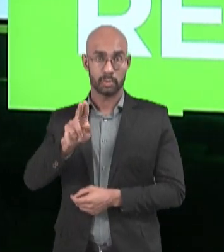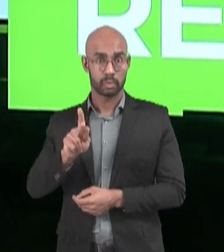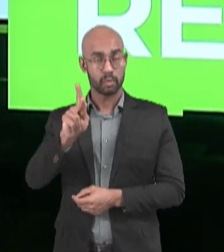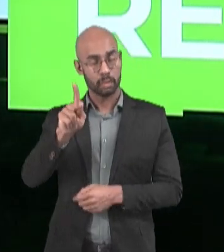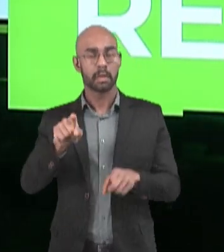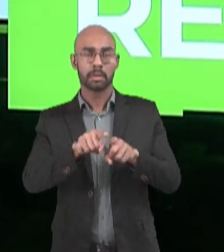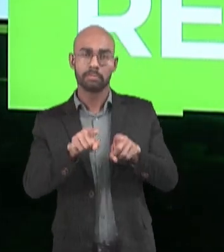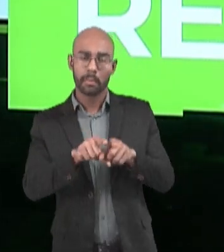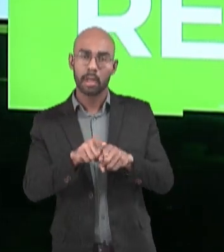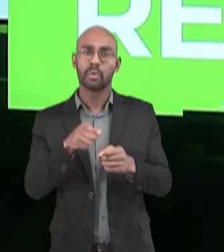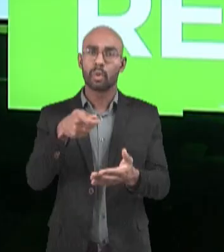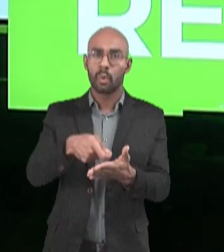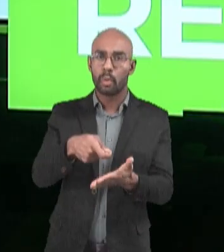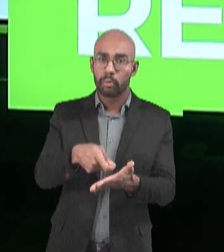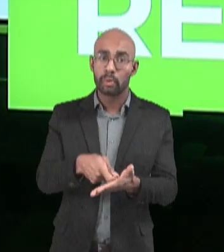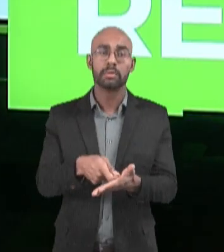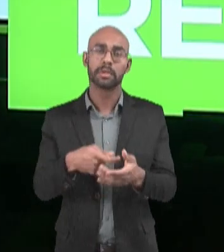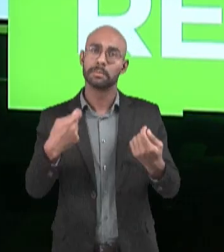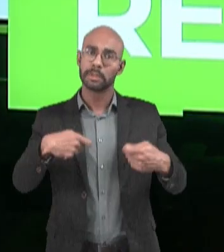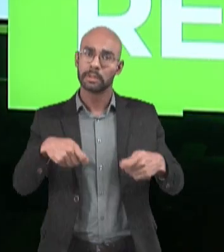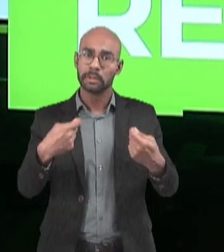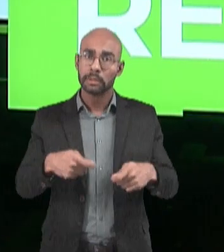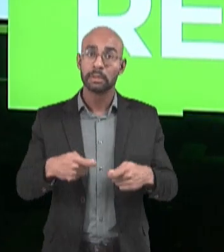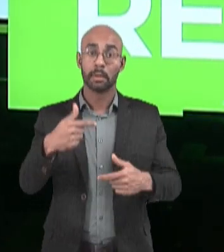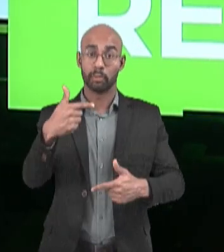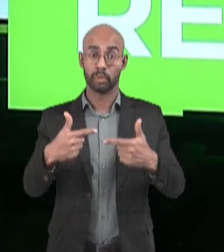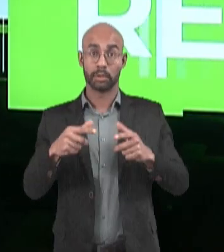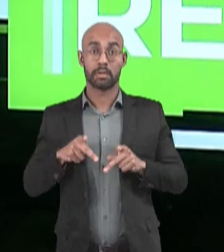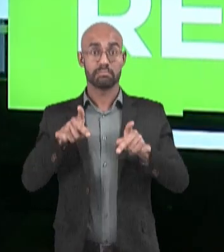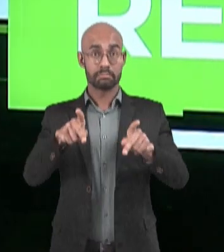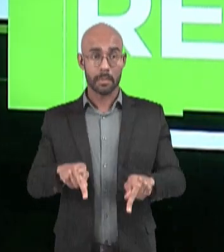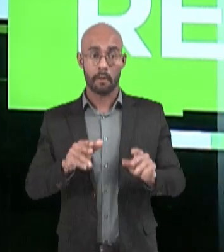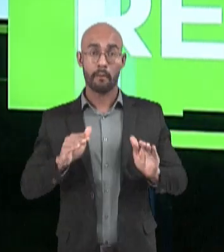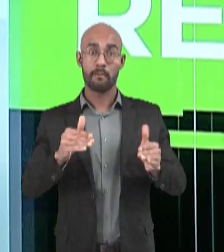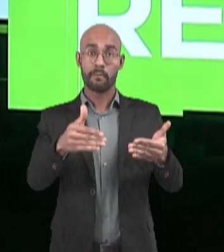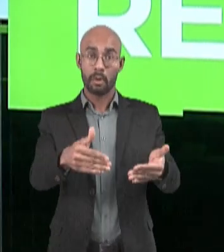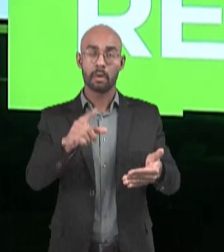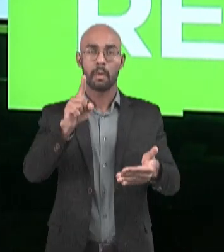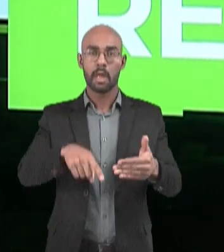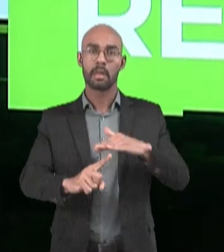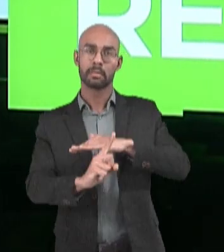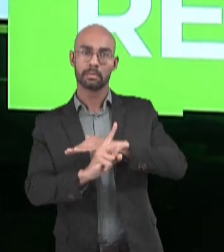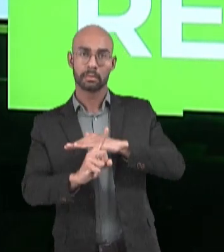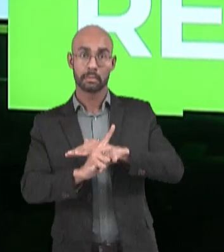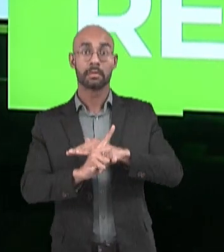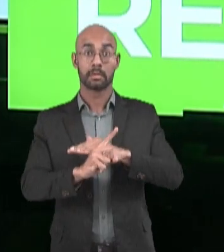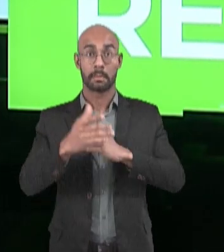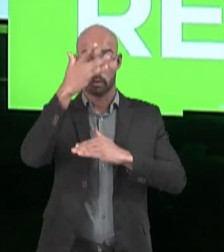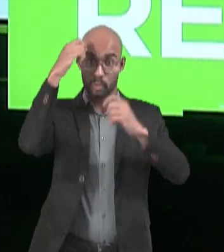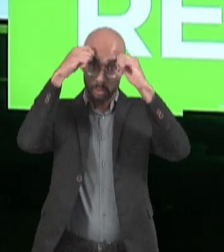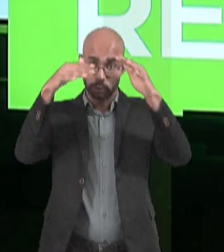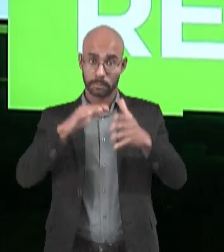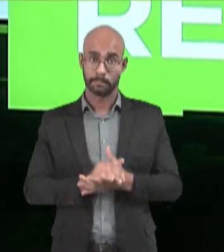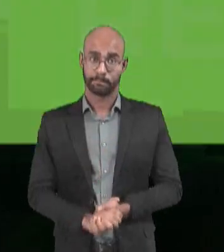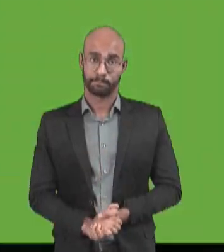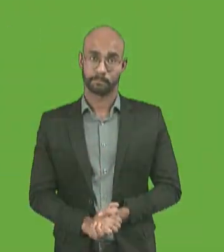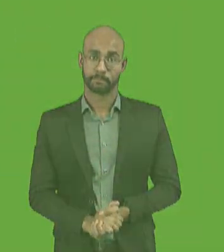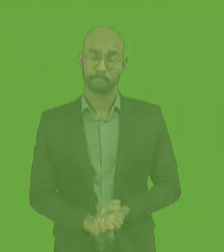expediente, cobrou uma maior efetividade das políticas públicas voltadas ao atendimento a pessoas com autismo.